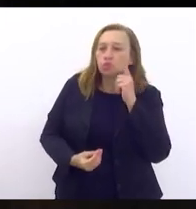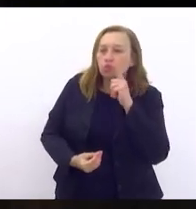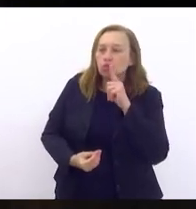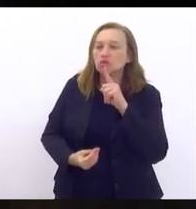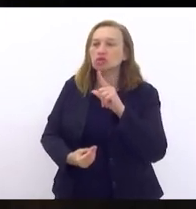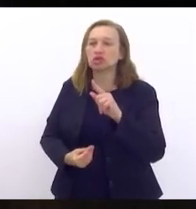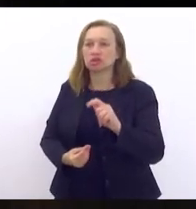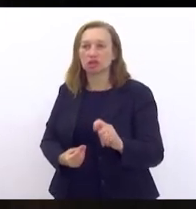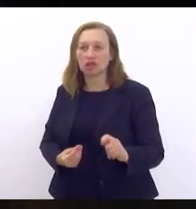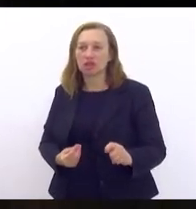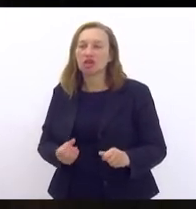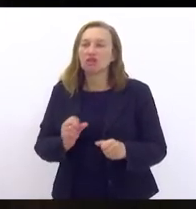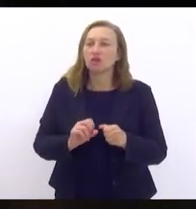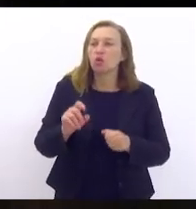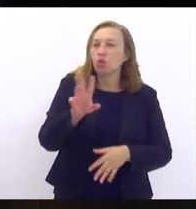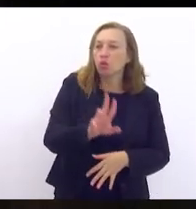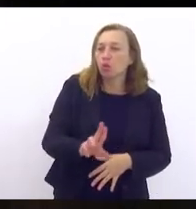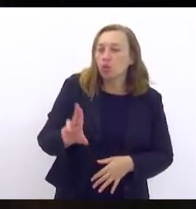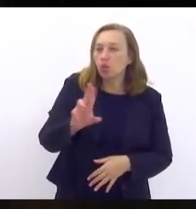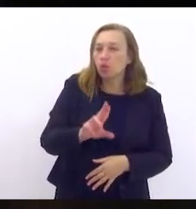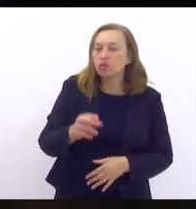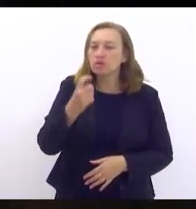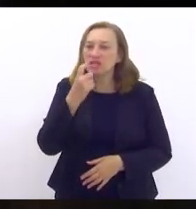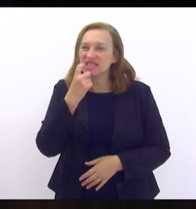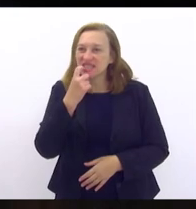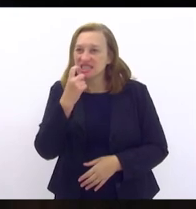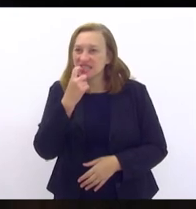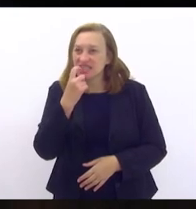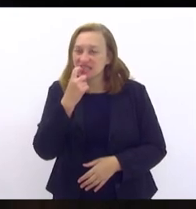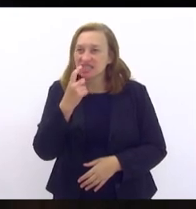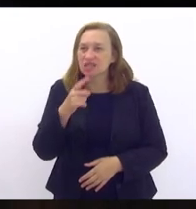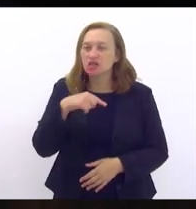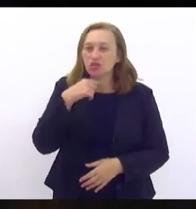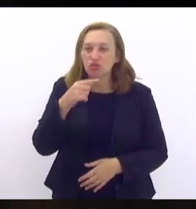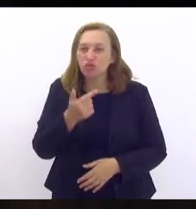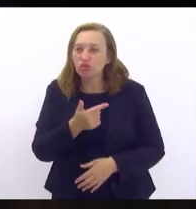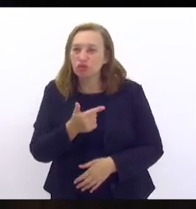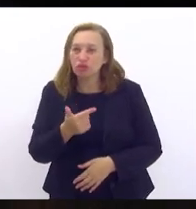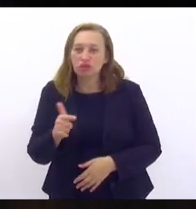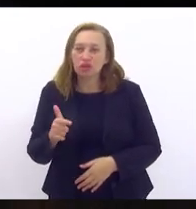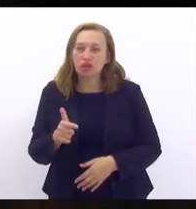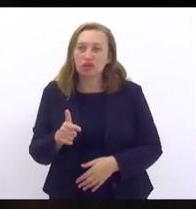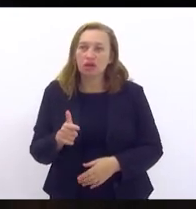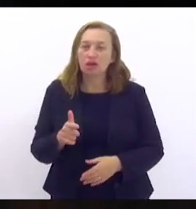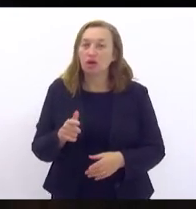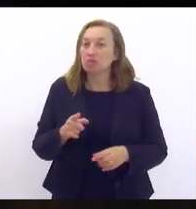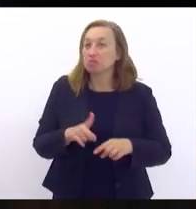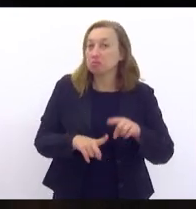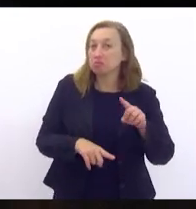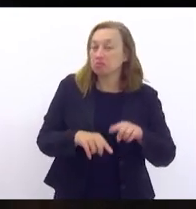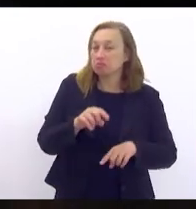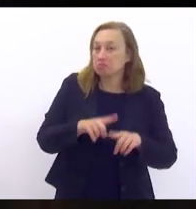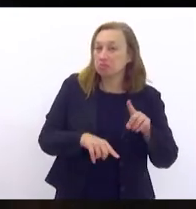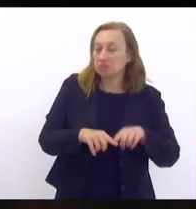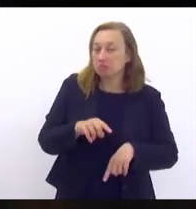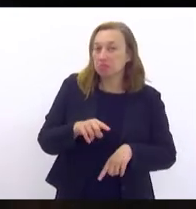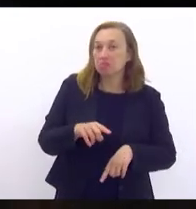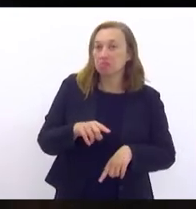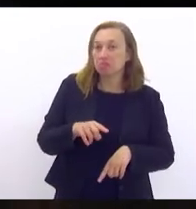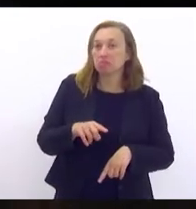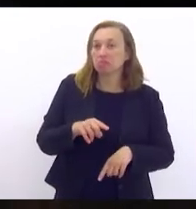fazer o uso do plástico que é sem dúvida nenhuma uma matéria-prima que mudou